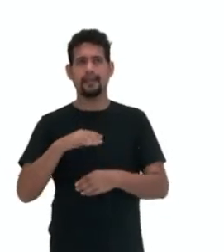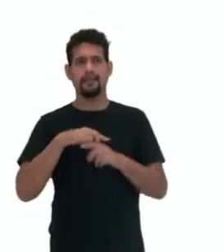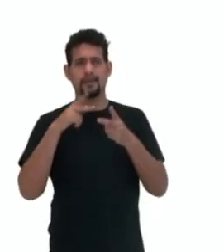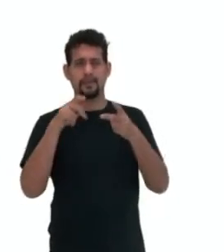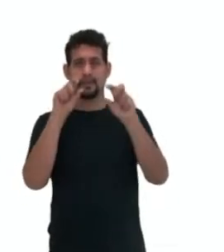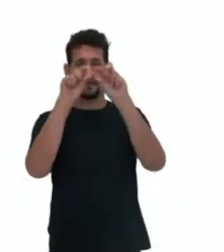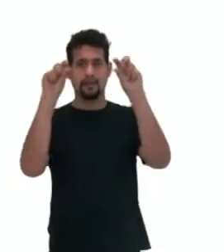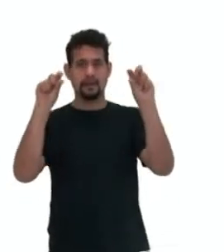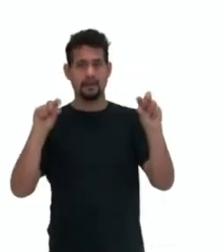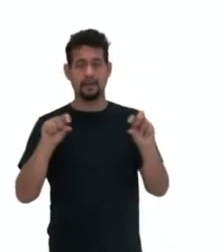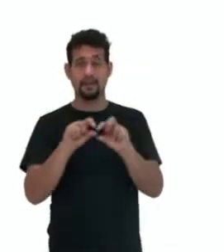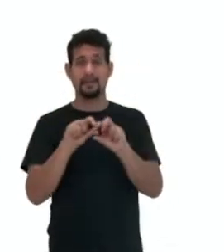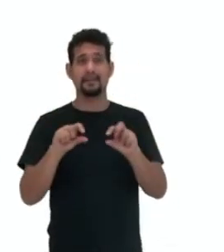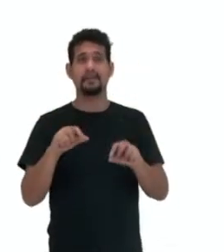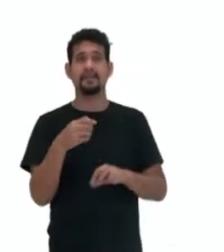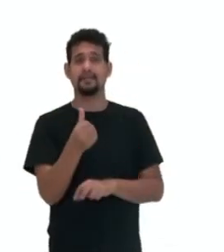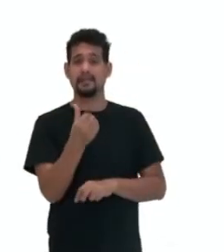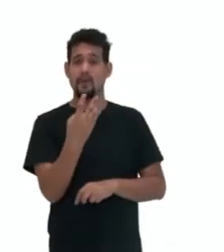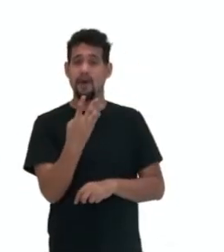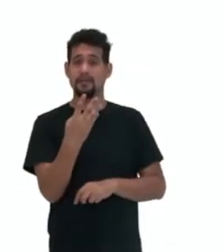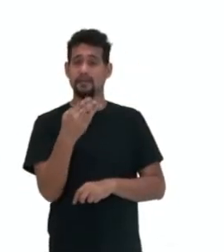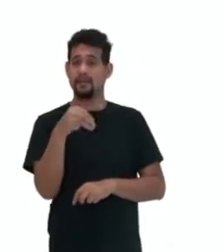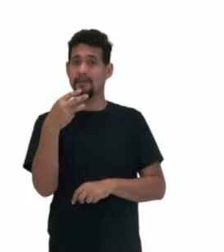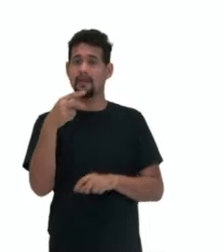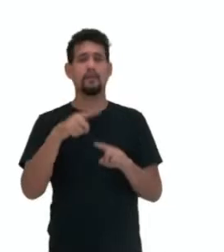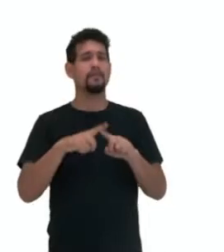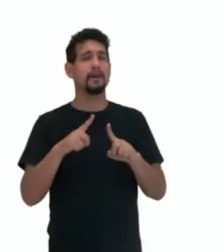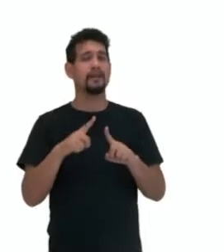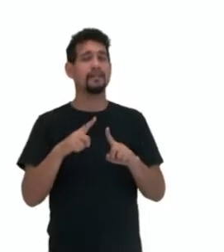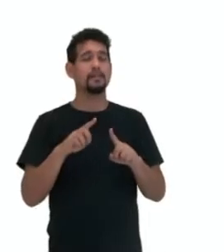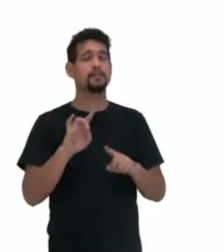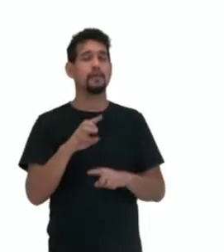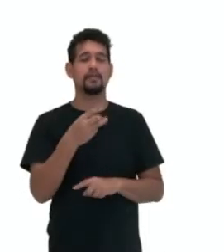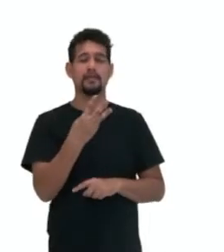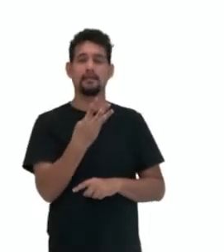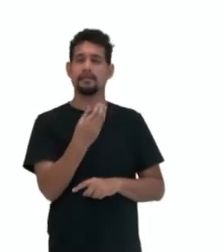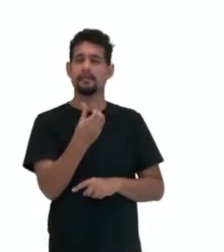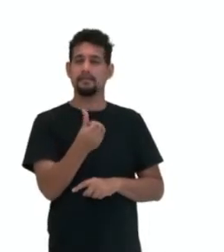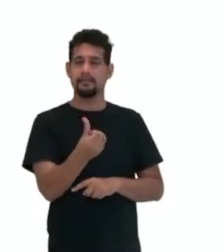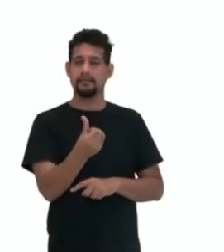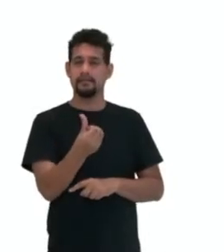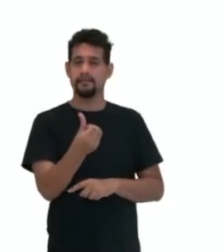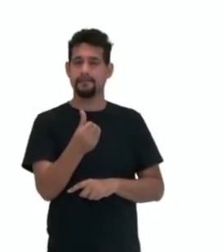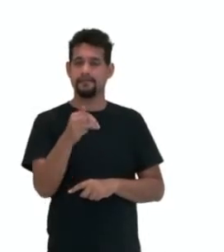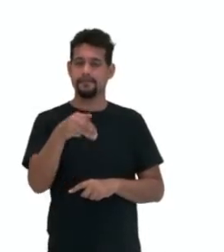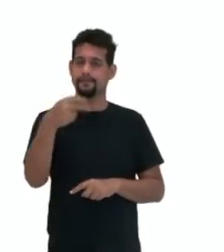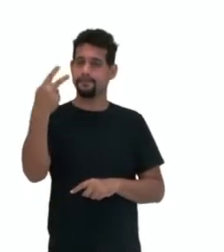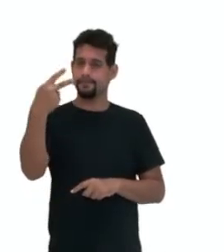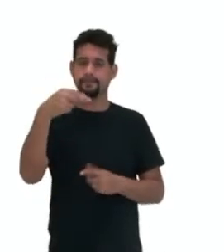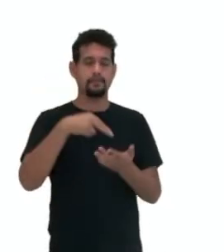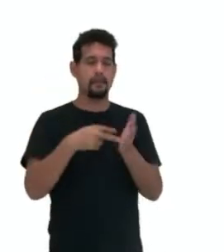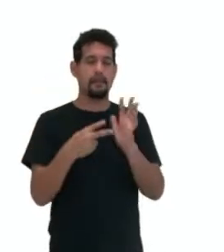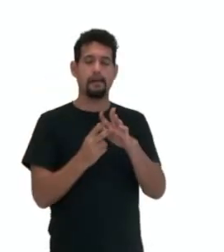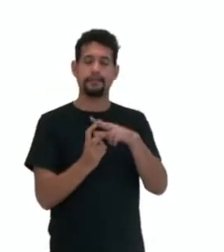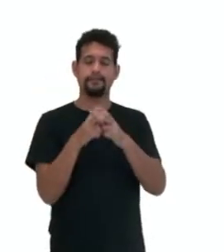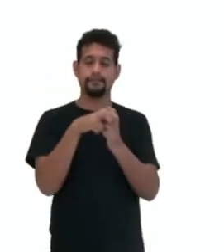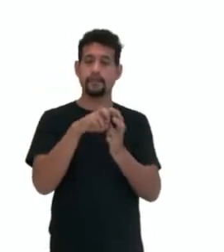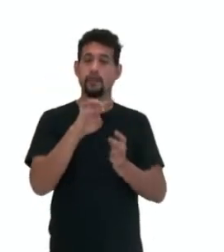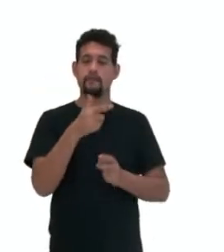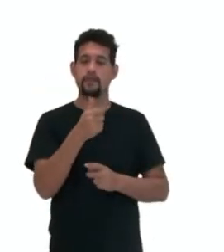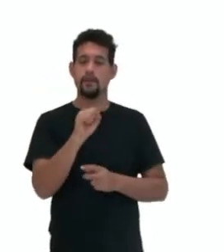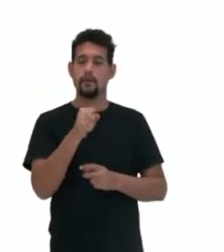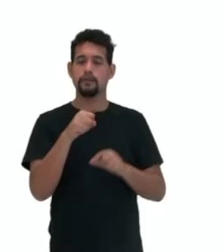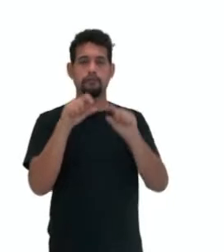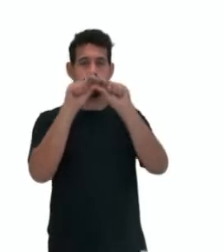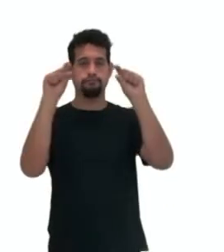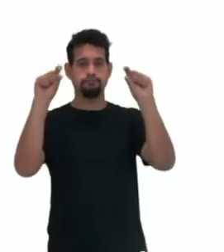ver. Então, uma área de 64, sendo que dela 36, né? É a área de combate, 28 em volta à